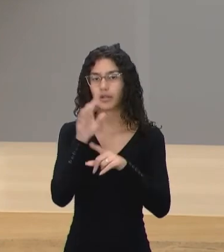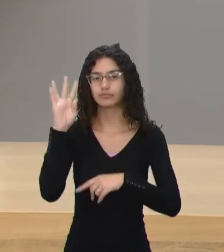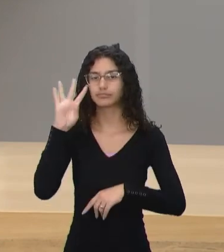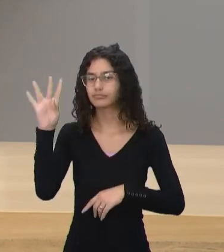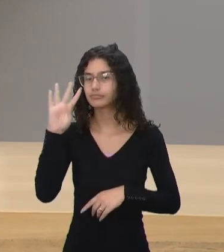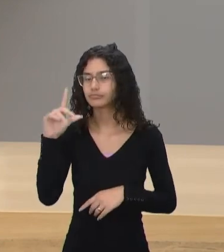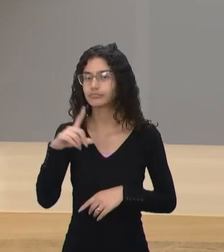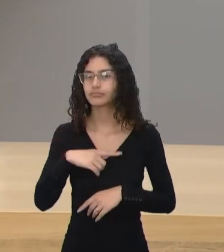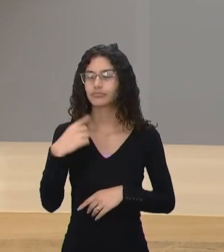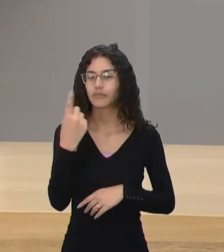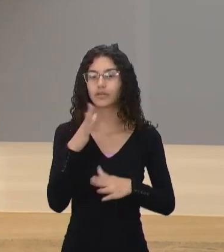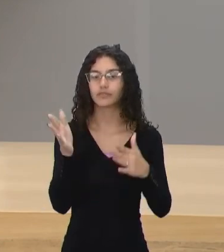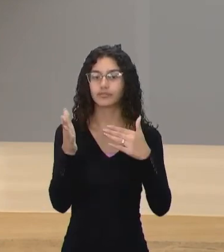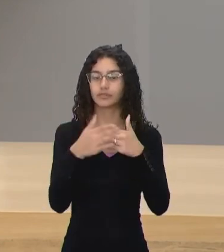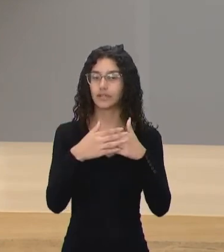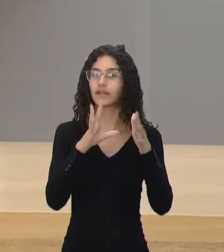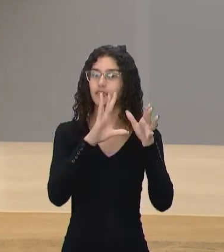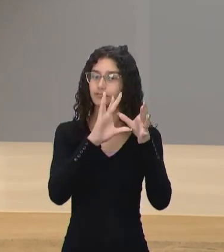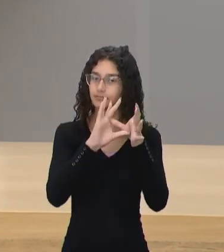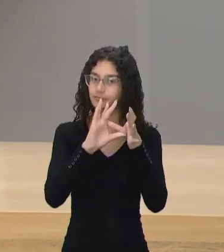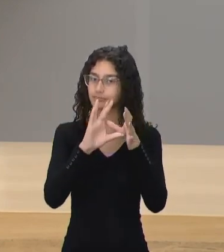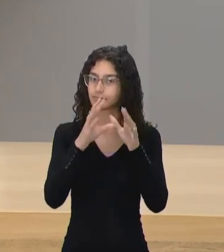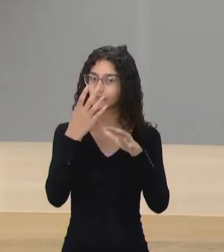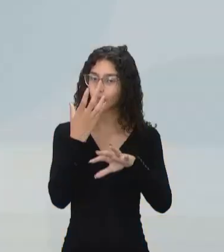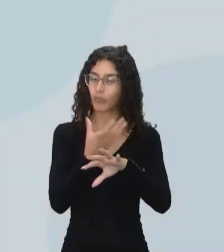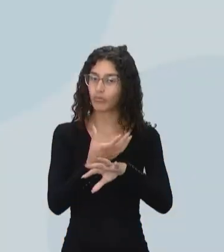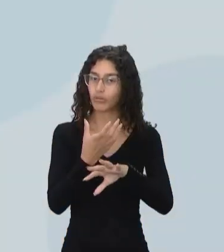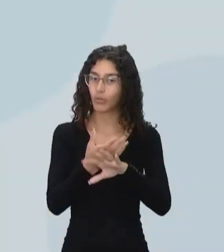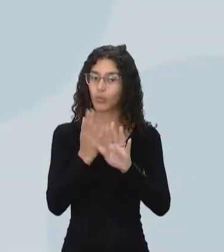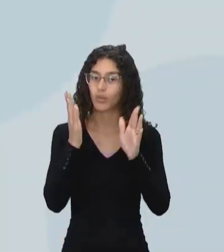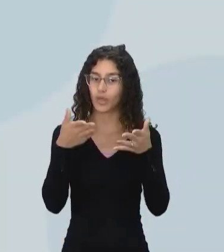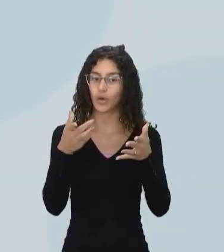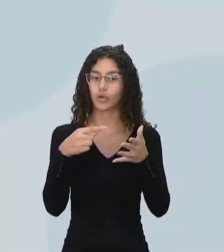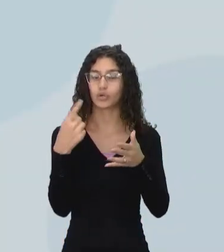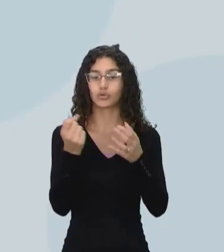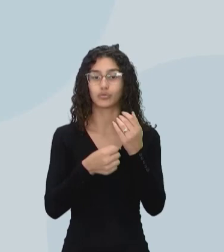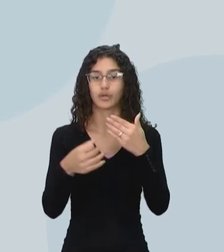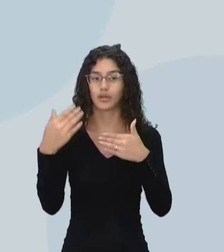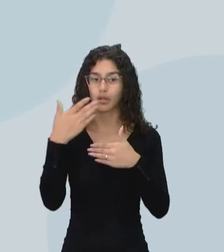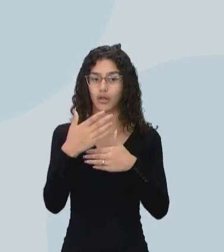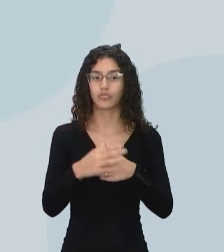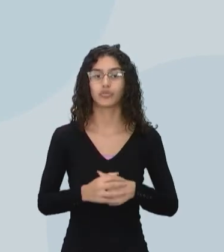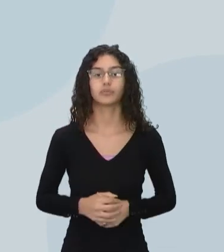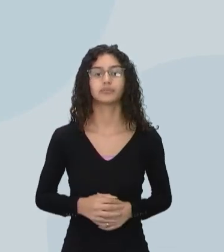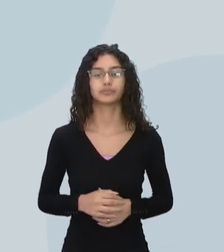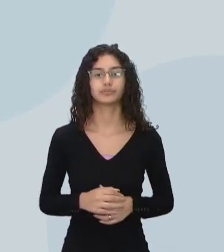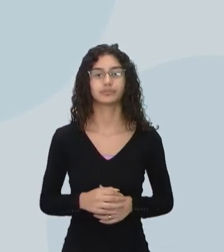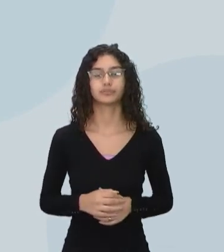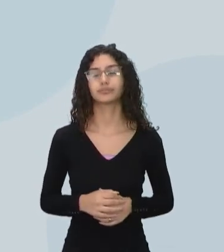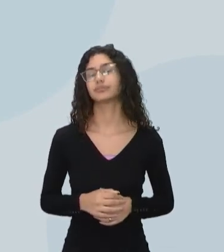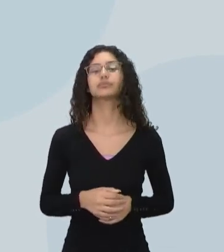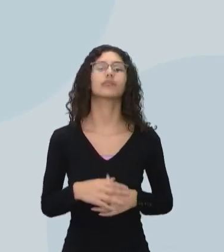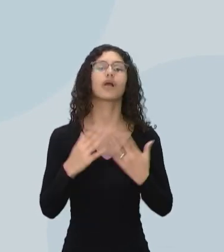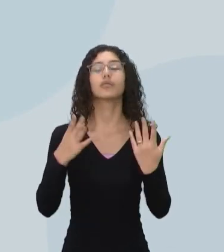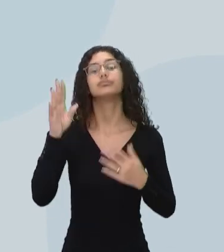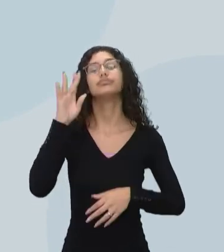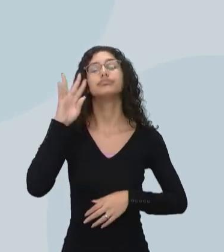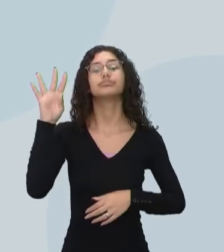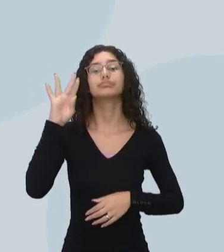reflexão para a gente fechar esse conteúdo agorinha lá nos nossos slides. Hora da